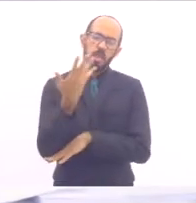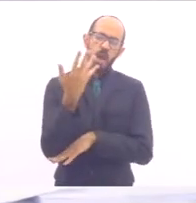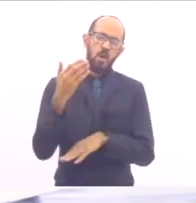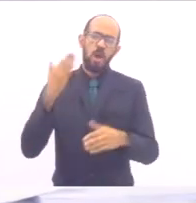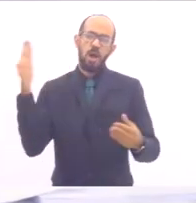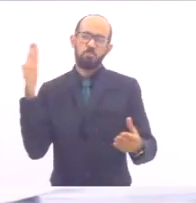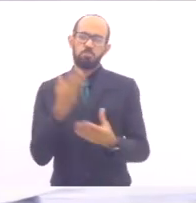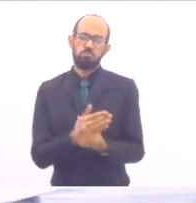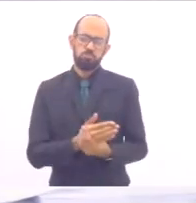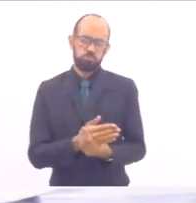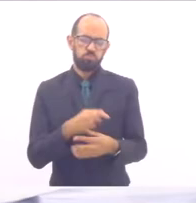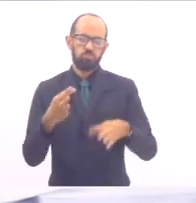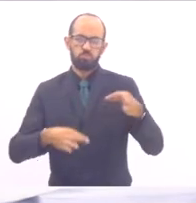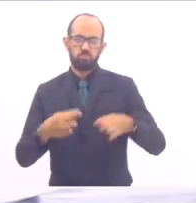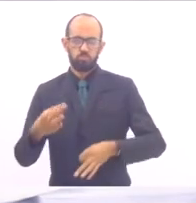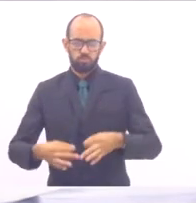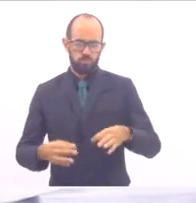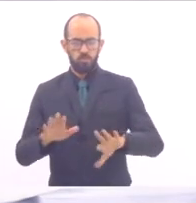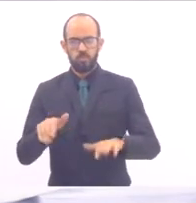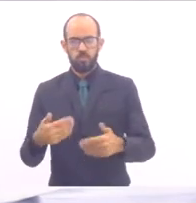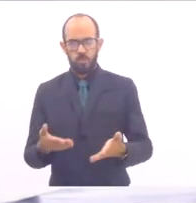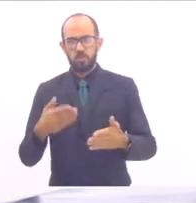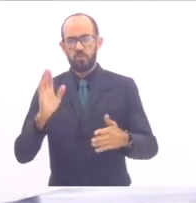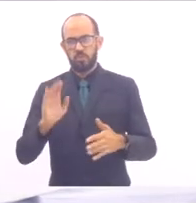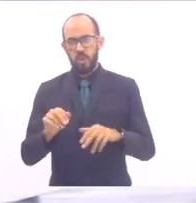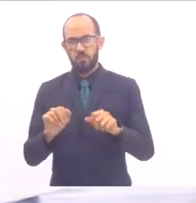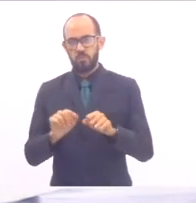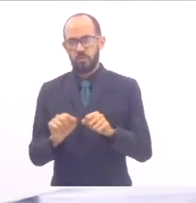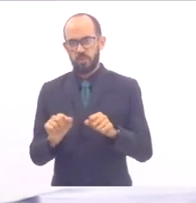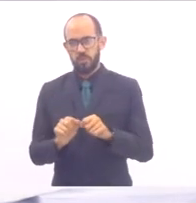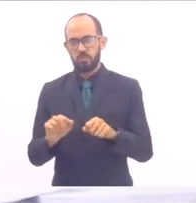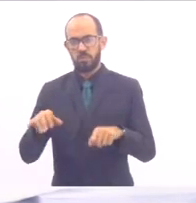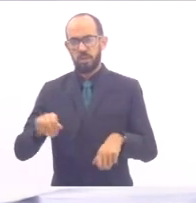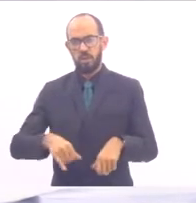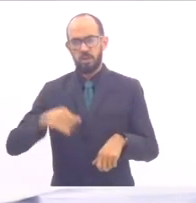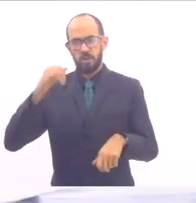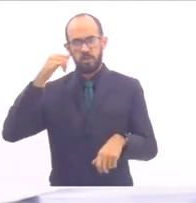etc., etc. Ou seja, já fiz isso para garantir que não seria